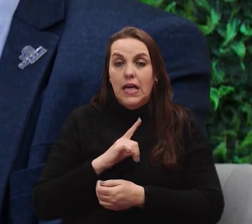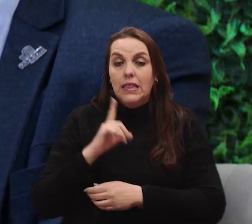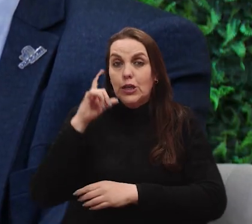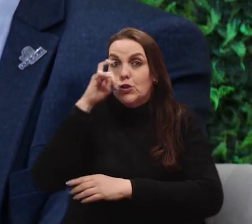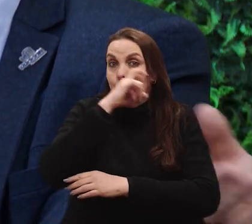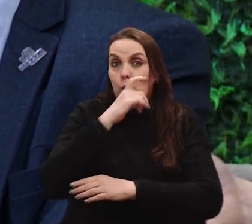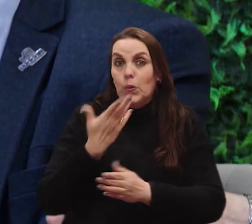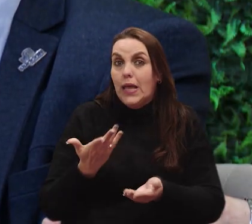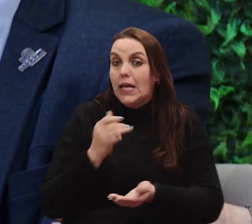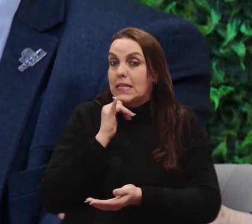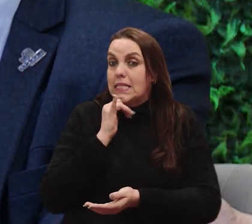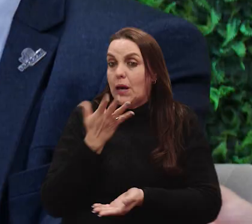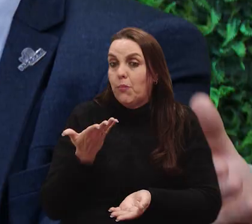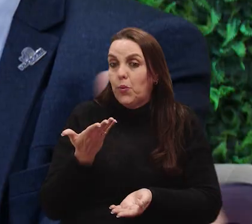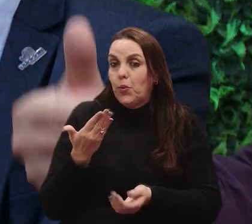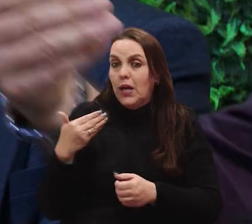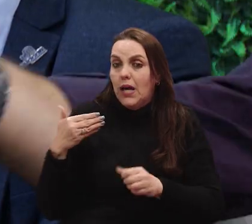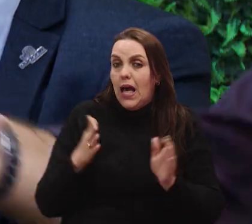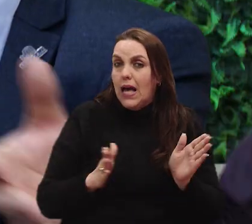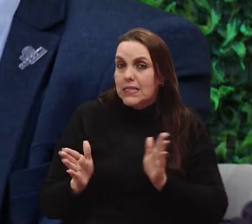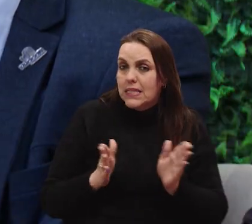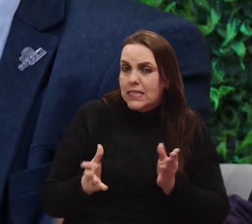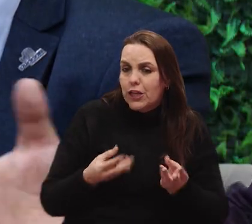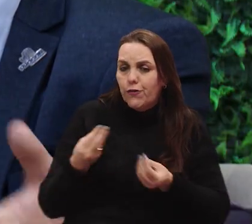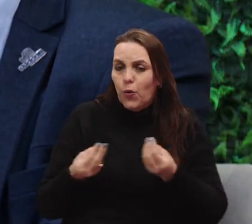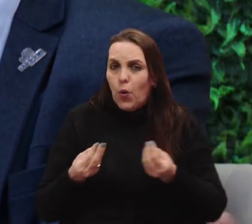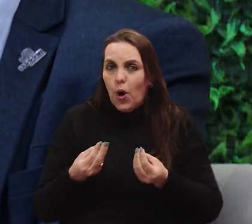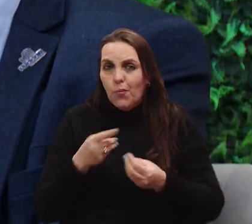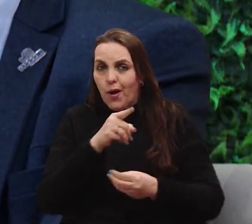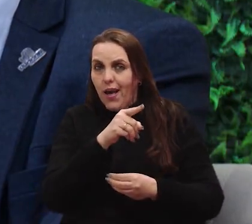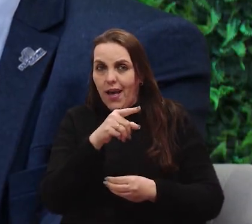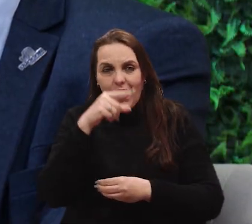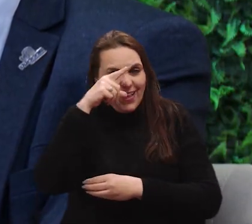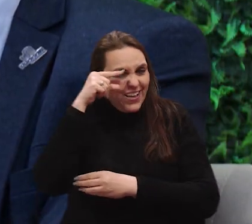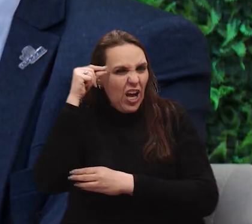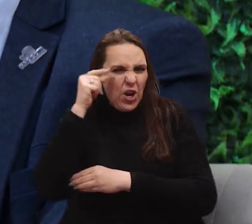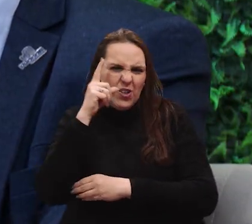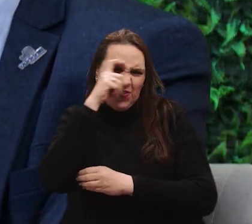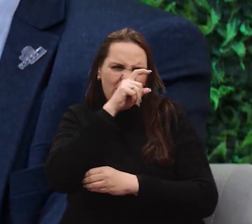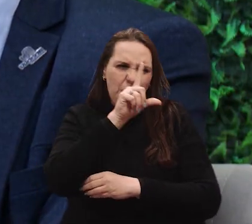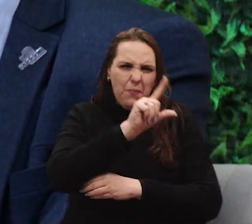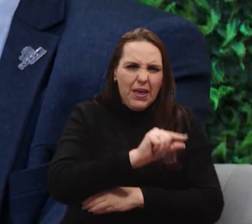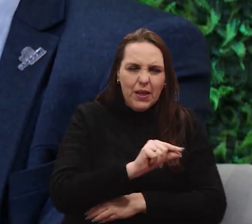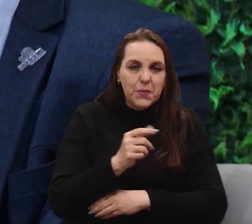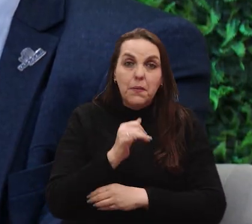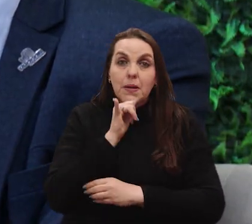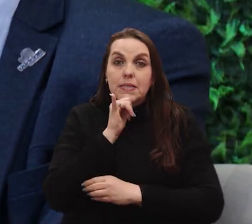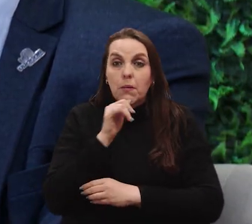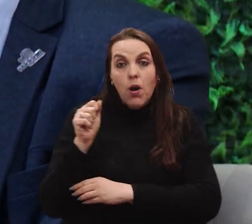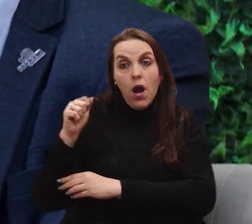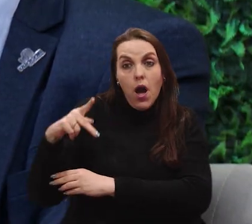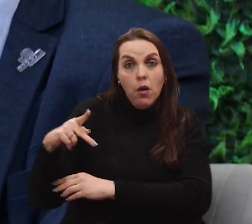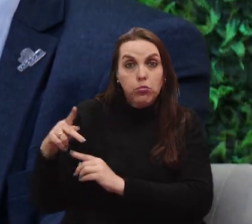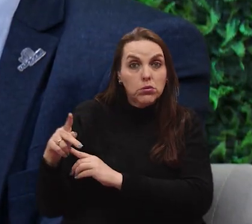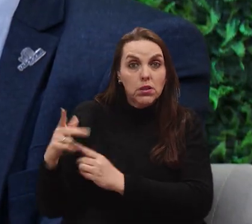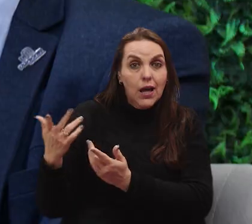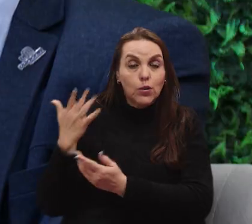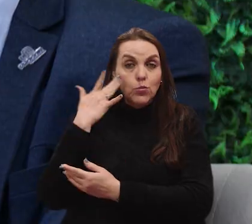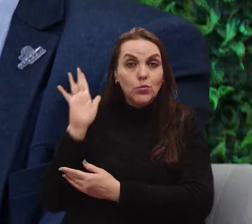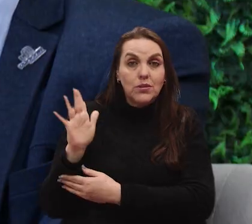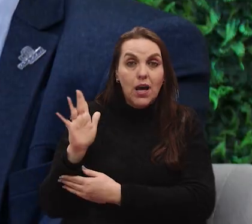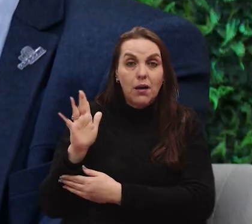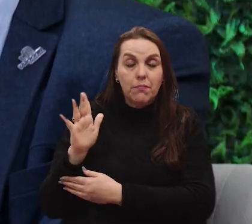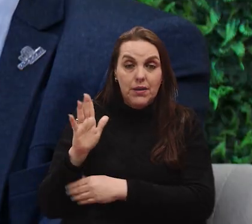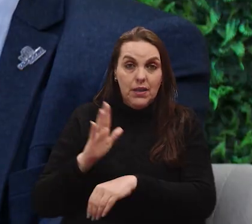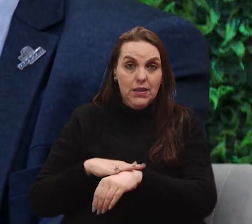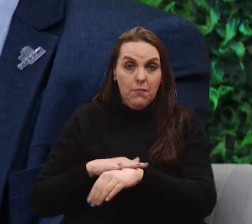tem dificuldades, o Jair tem dificuldade, talvez a Carol menos, porque é o meio dela, mas aquele aposentado, porque na criminologia tem a